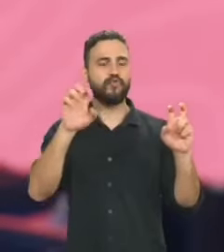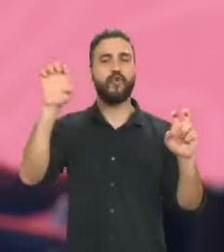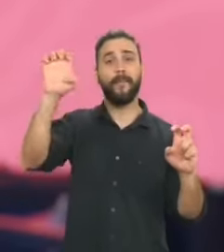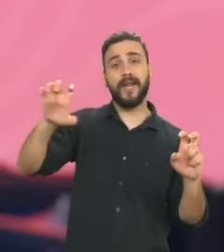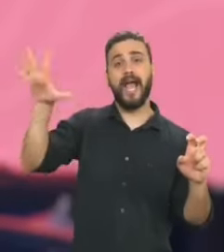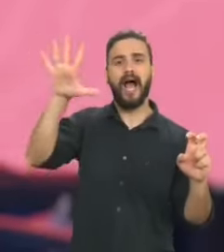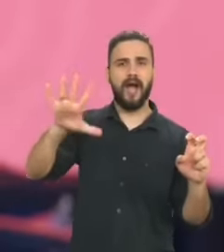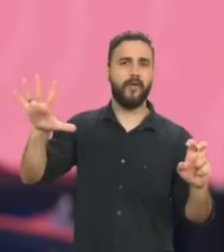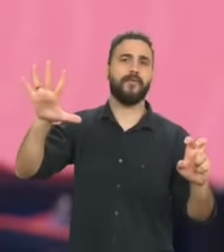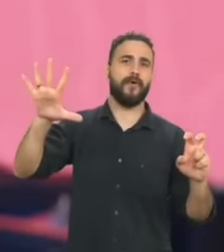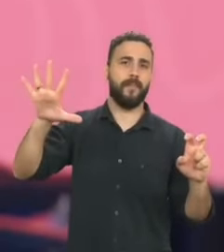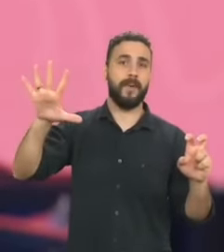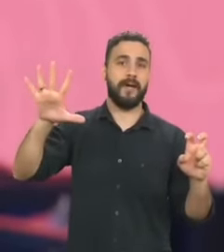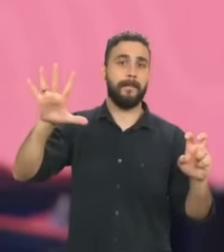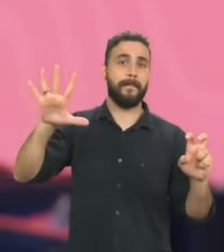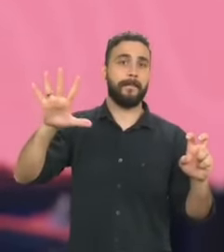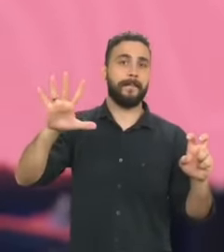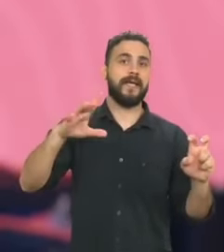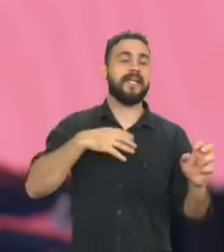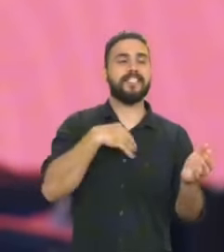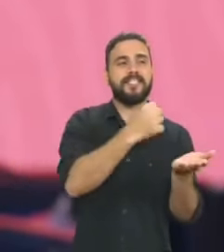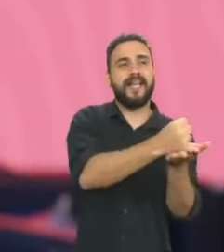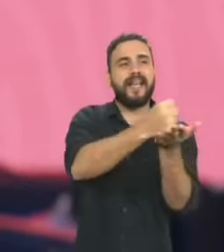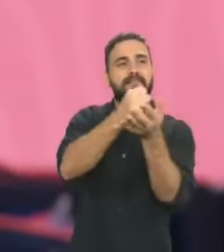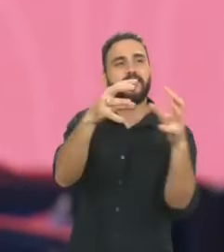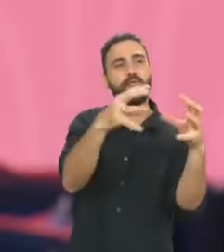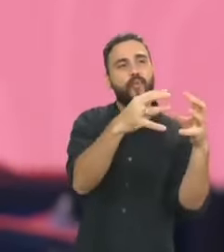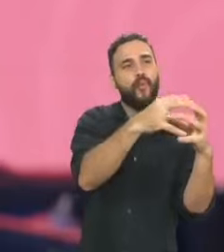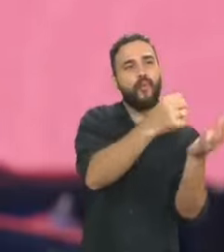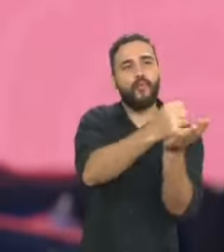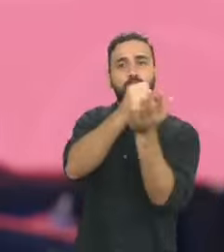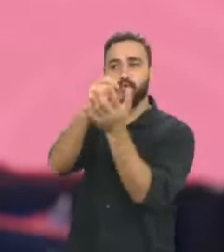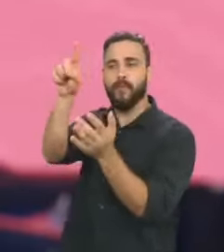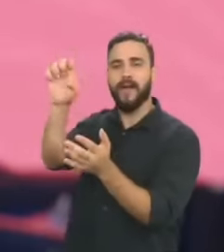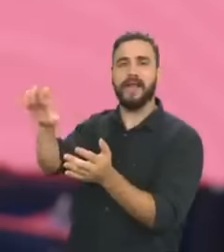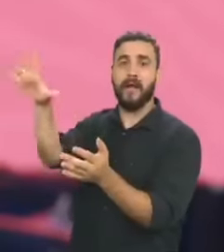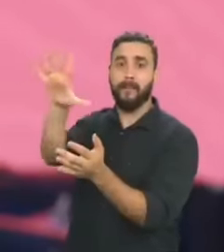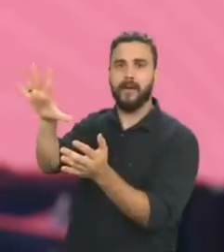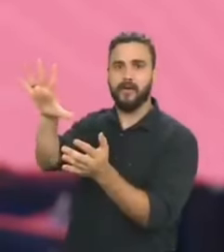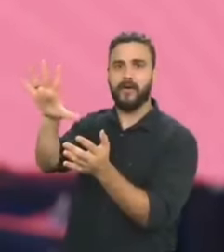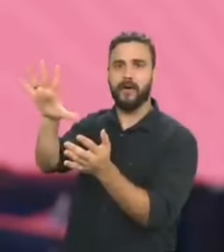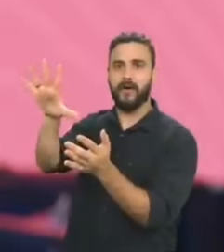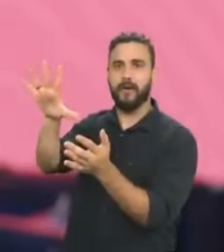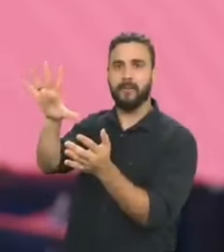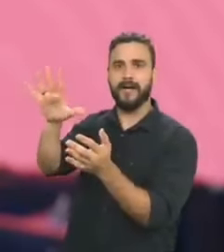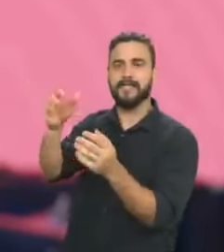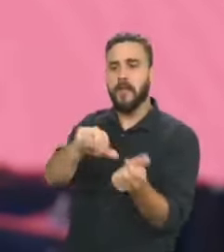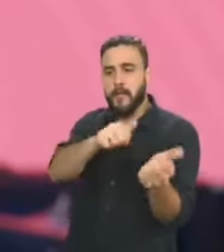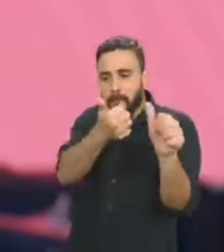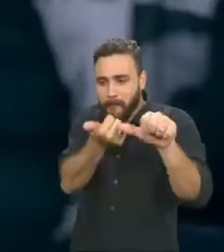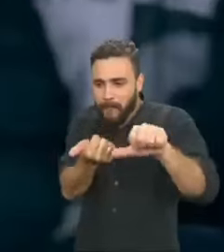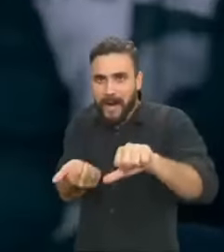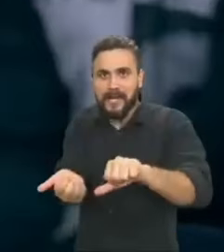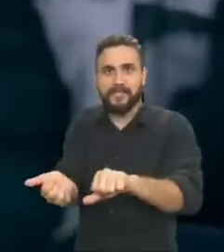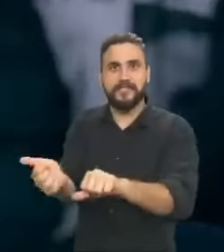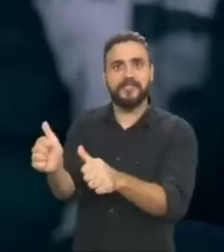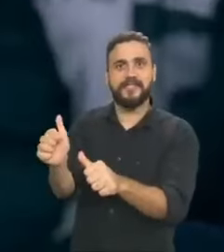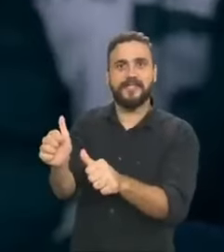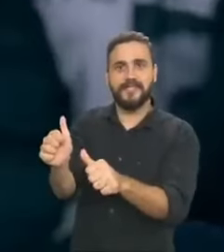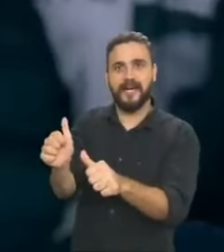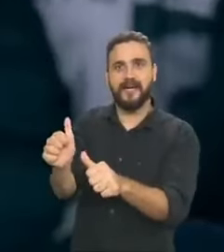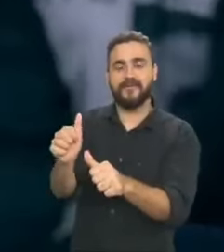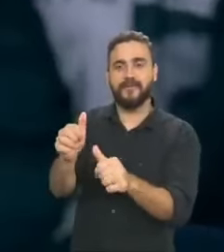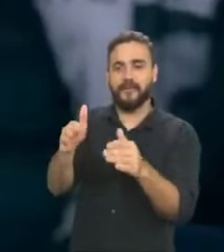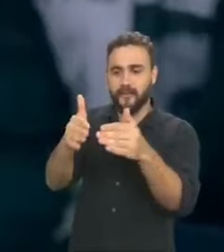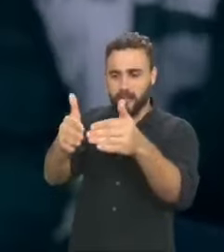agora para a Turquia. Para Antioquia. Vocês batizando gente batizou dentro da panela. Na panela, gente.